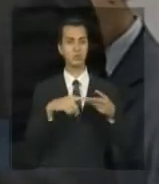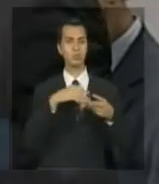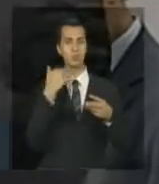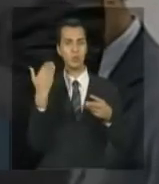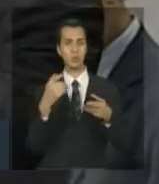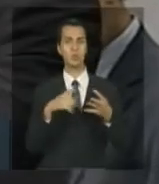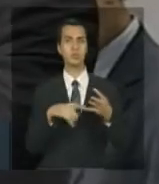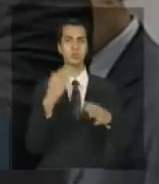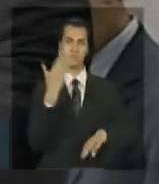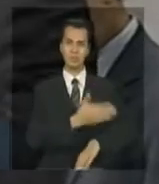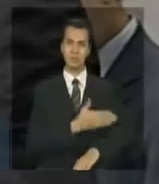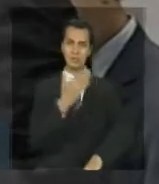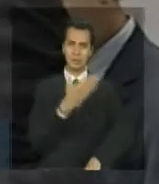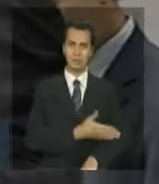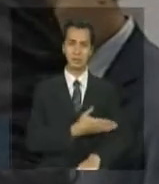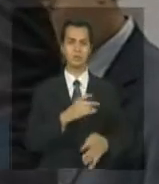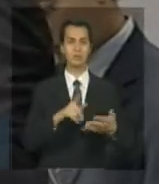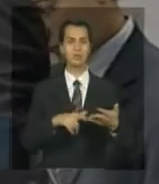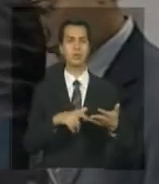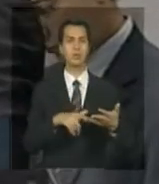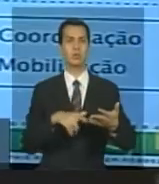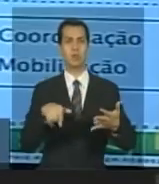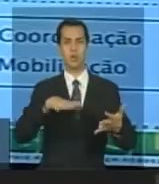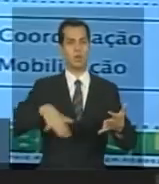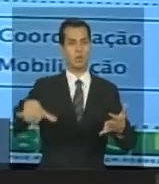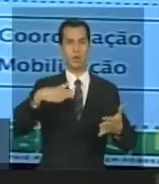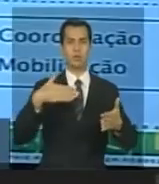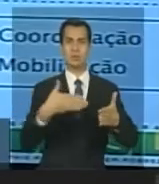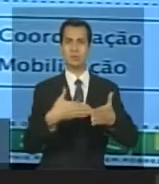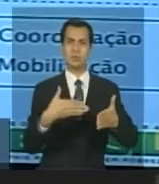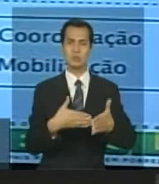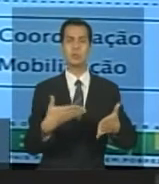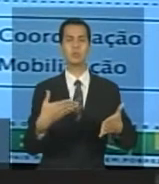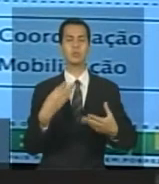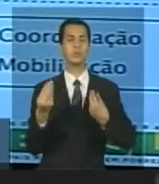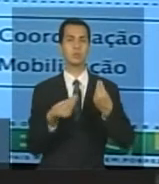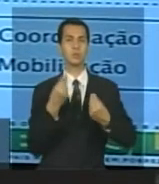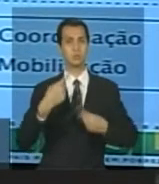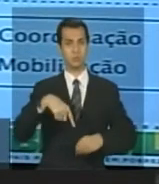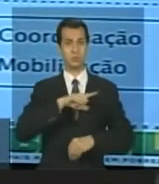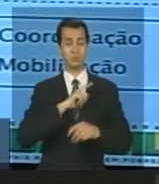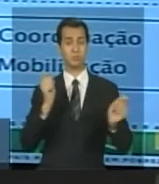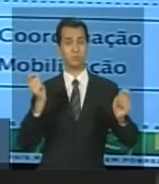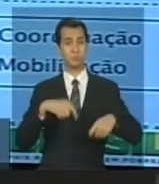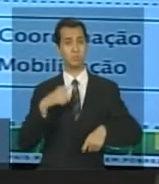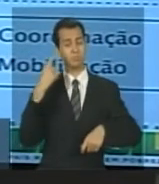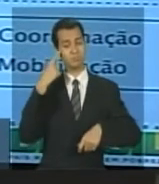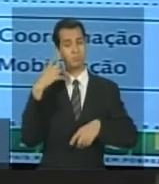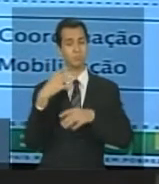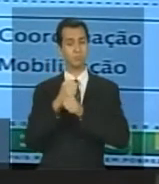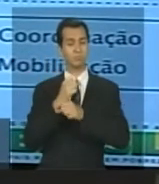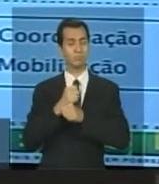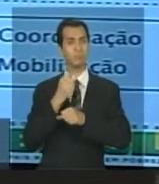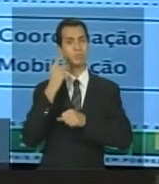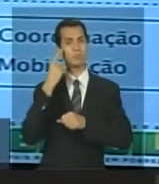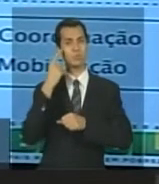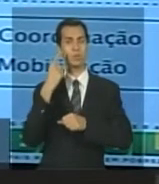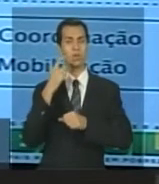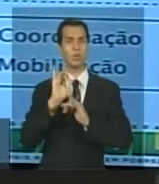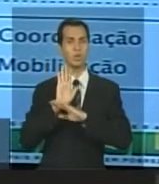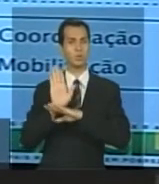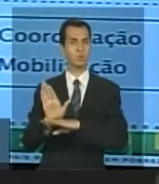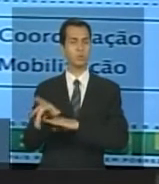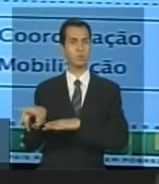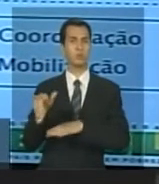mortos feridos Ares obstruídas nós conseguimos por exemplo subsidiar as nossas autoridades federais sejam